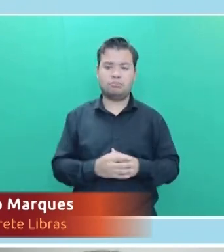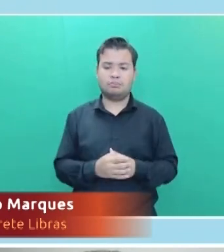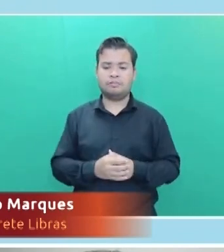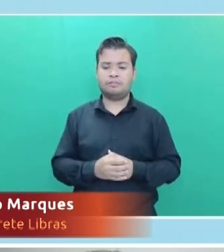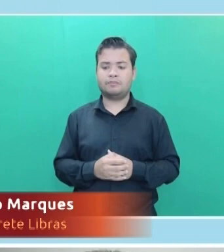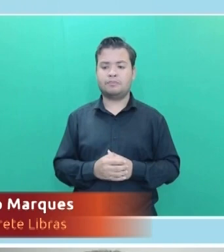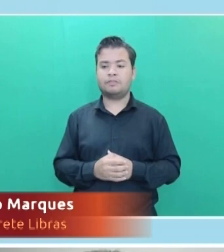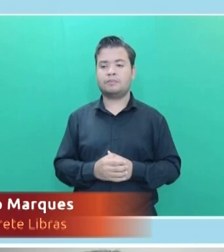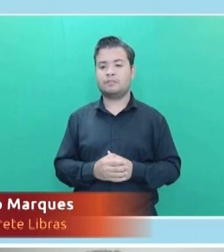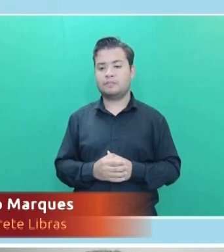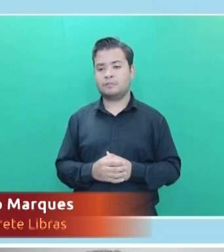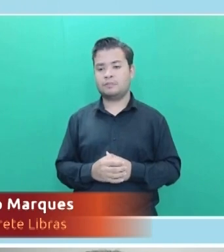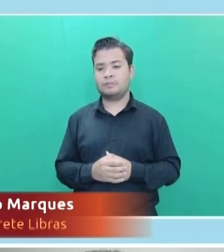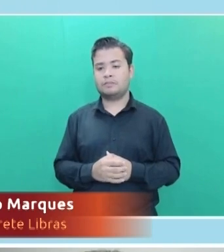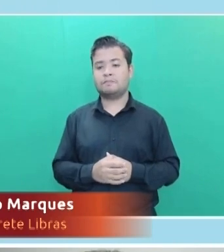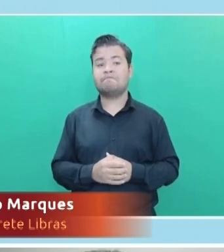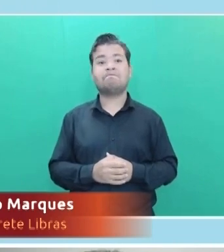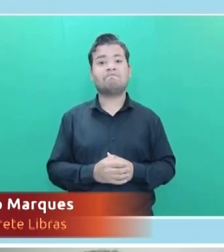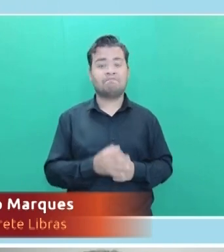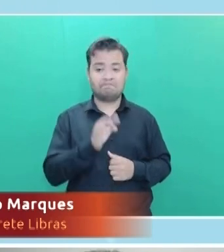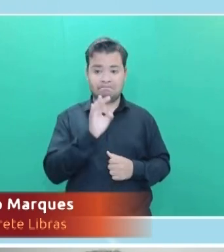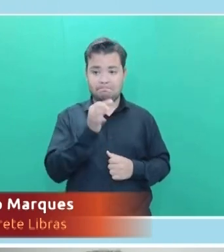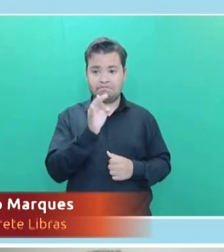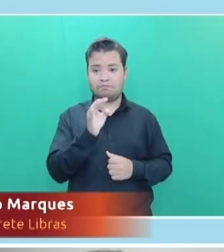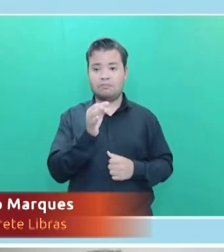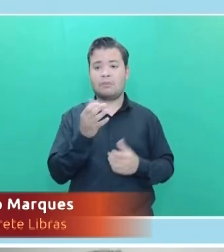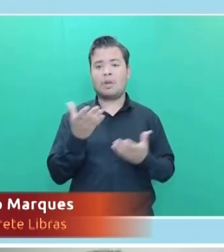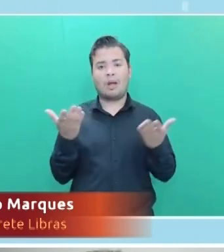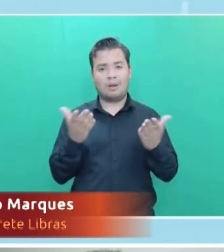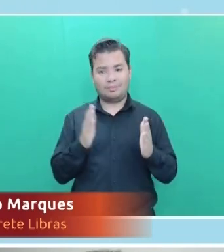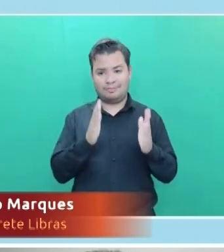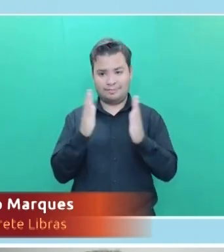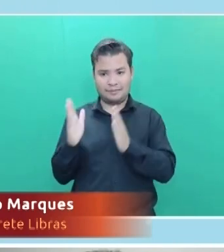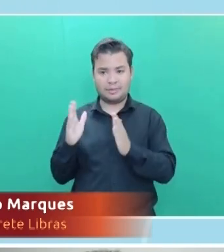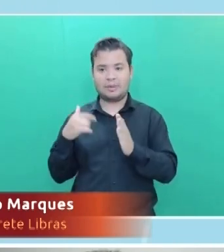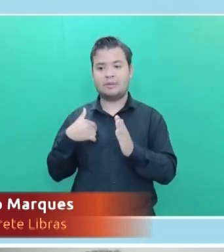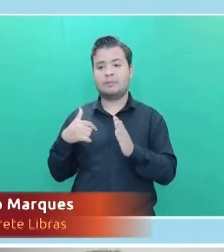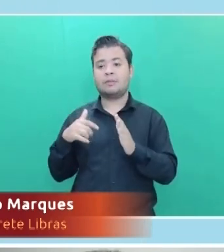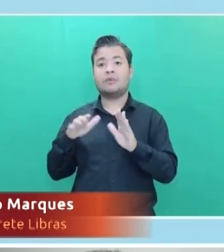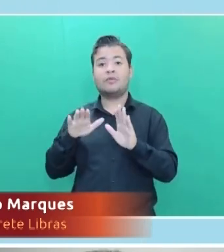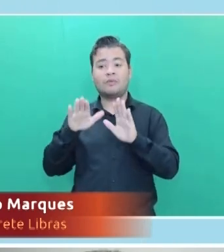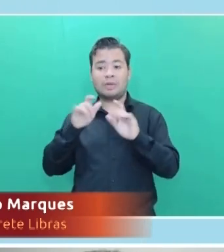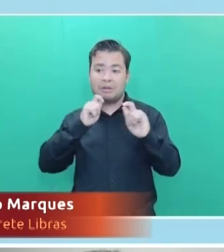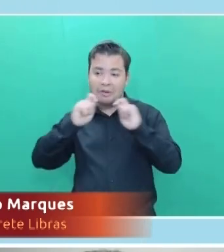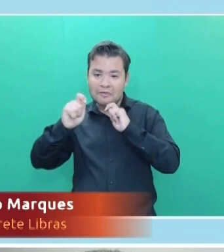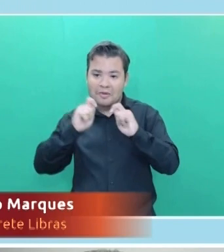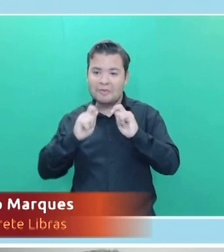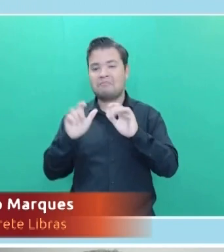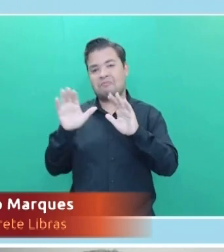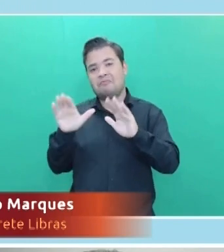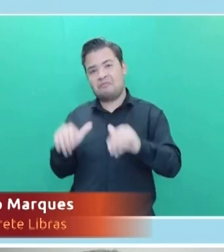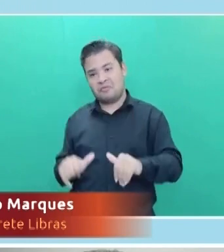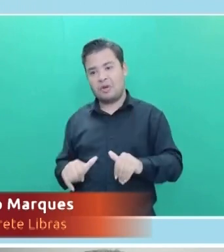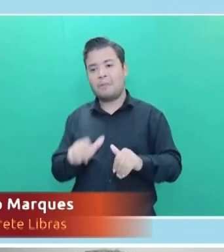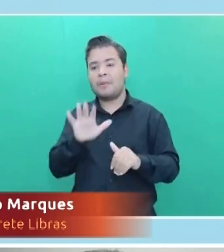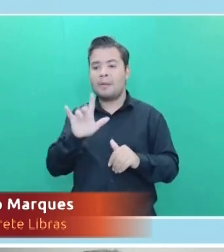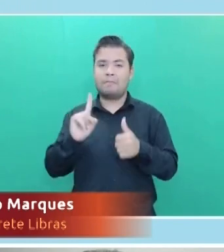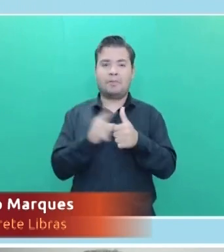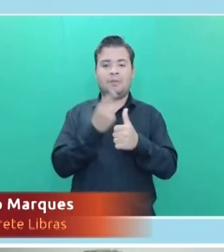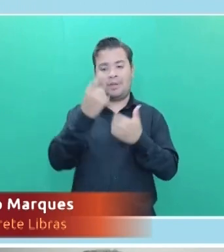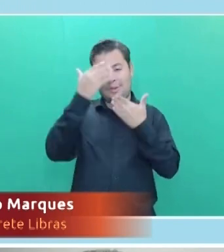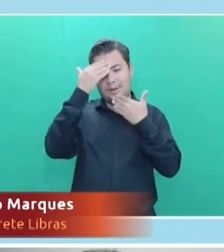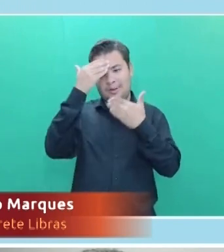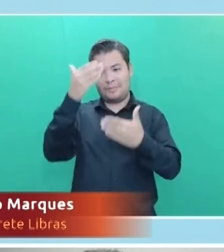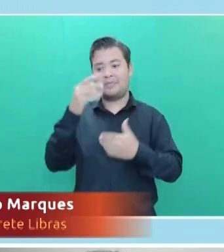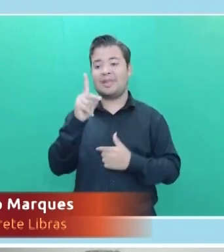importante. tá certo. Eu vou finalizar esse bloco do nosso programa, finalizar a entrevista, mas antes, claro, queria agradecer. Muito obrigada, Daniel,